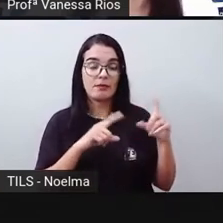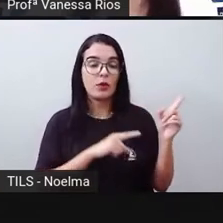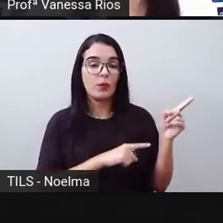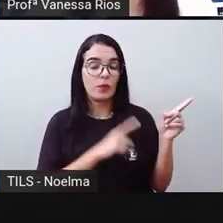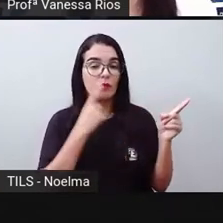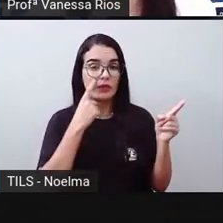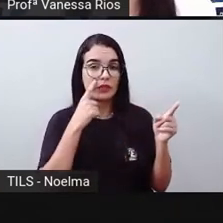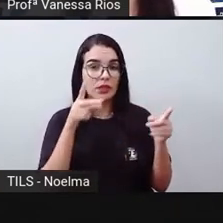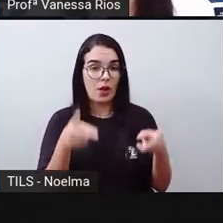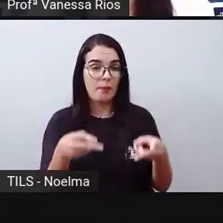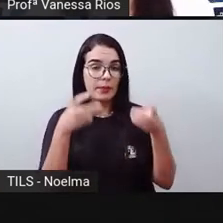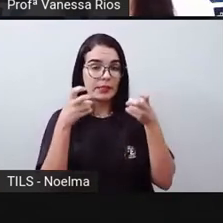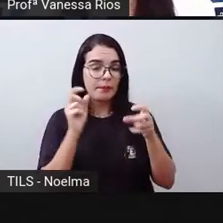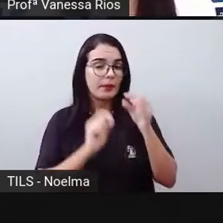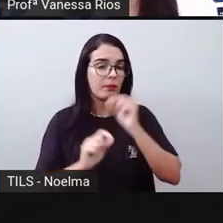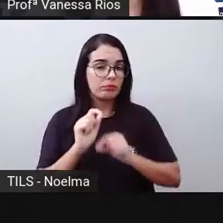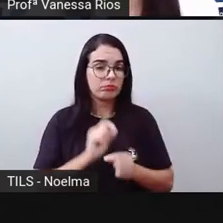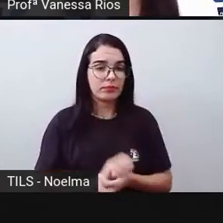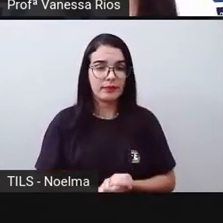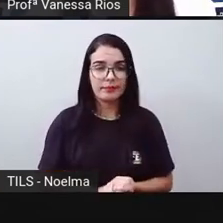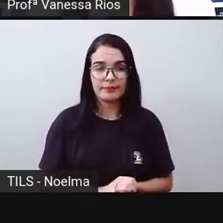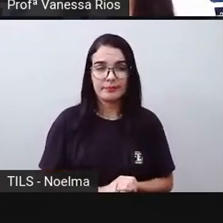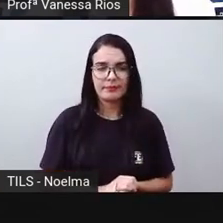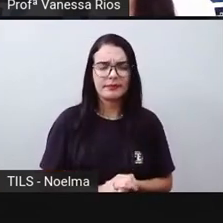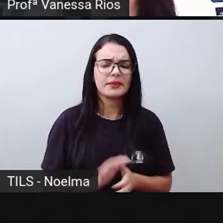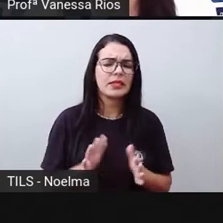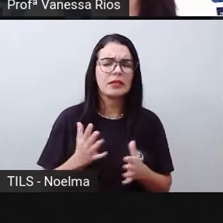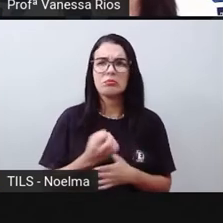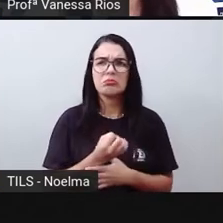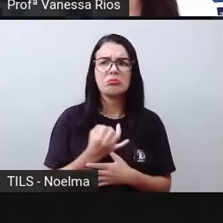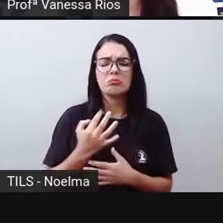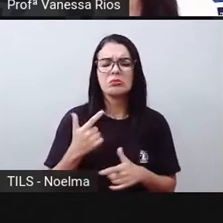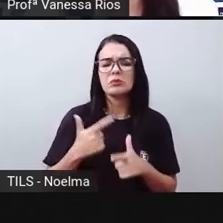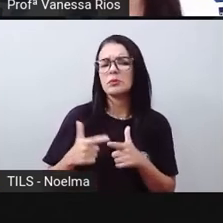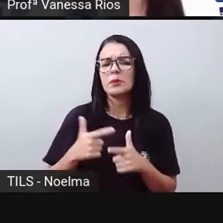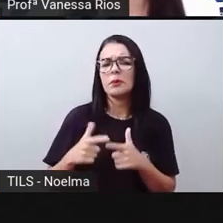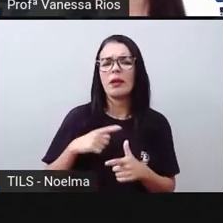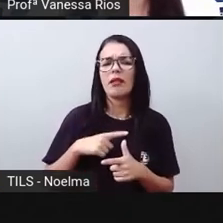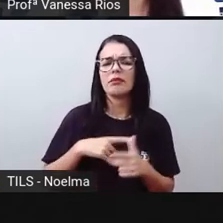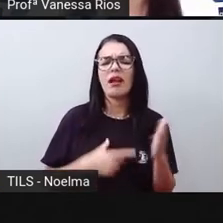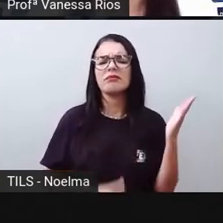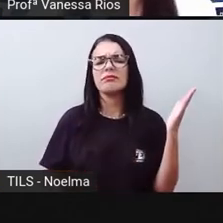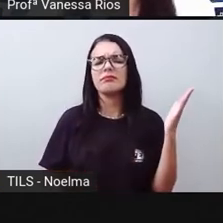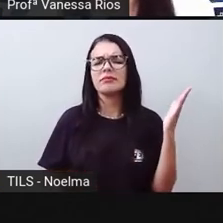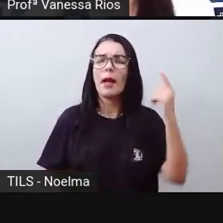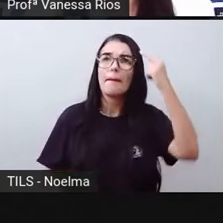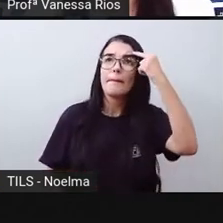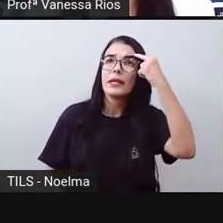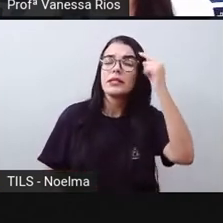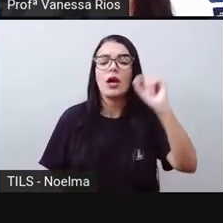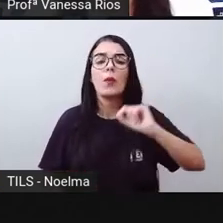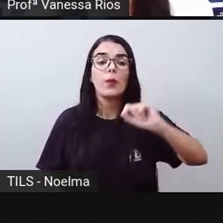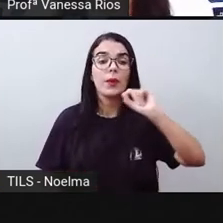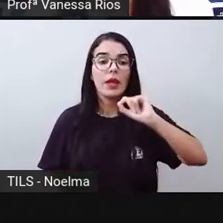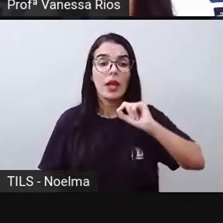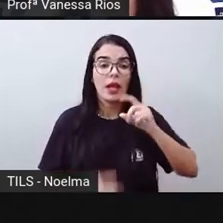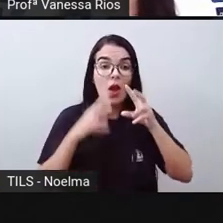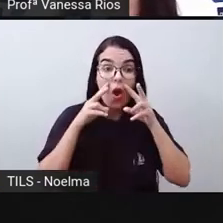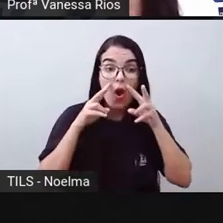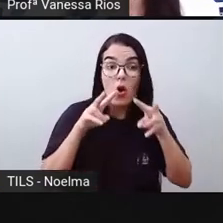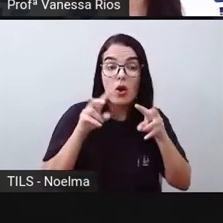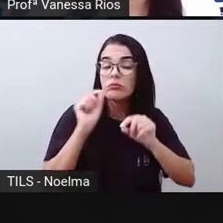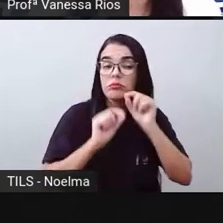observem, tentem perceber que situação, né, essa imagem nos faz pensar, nos faz observar, quais